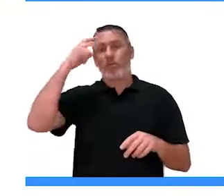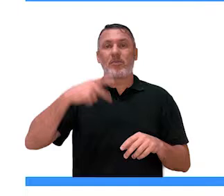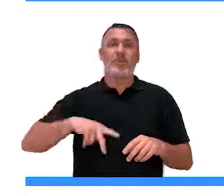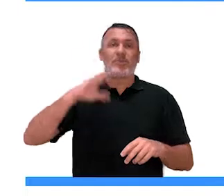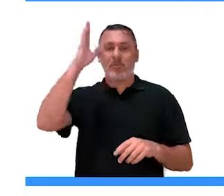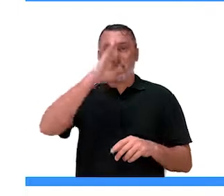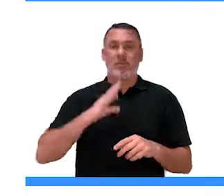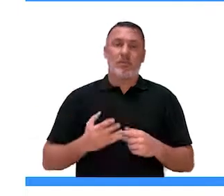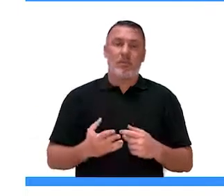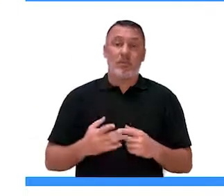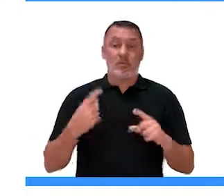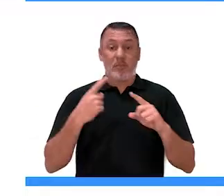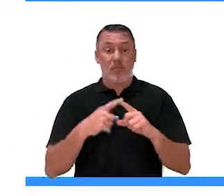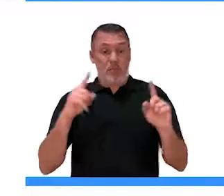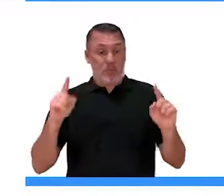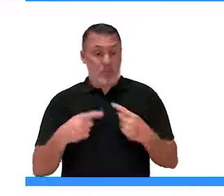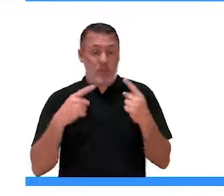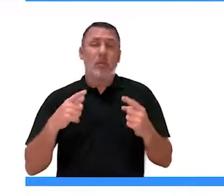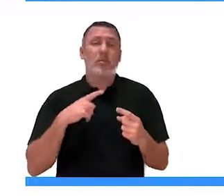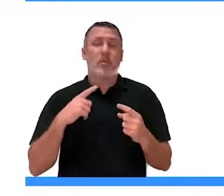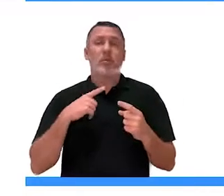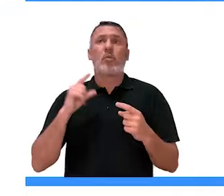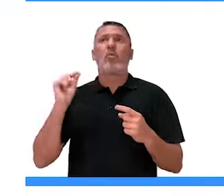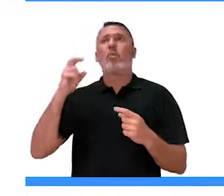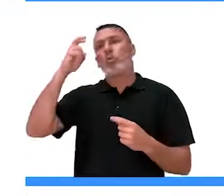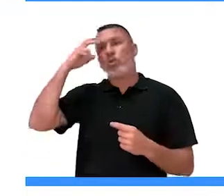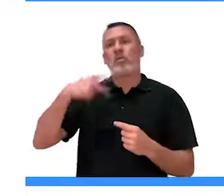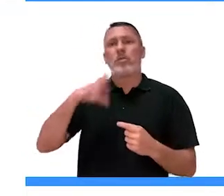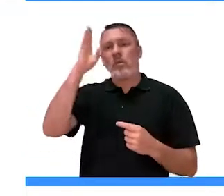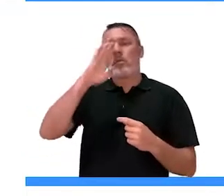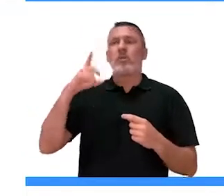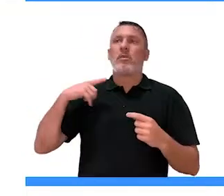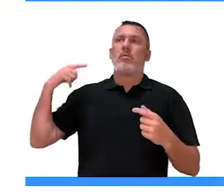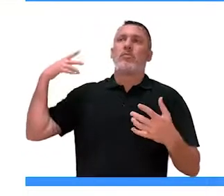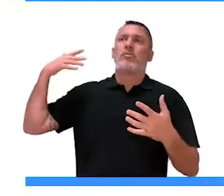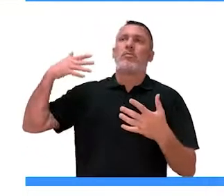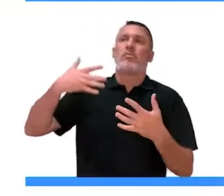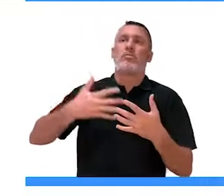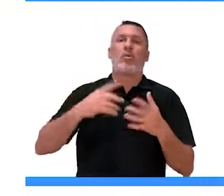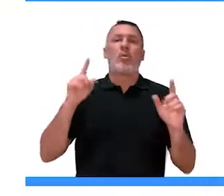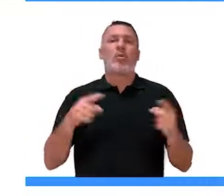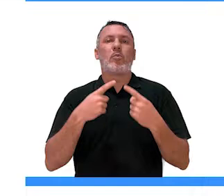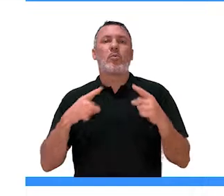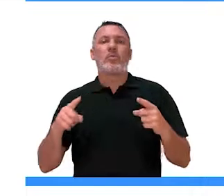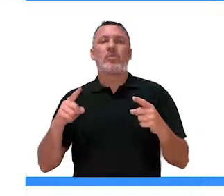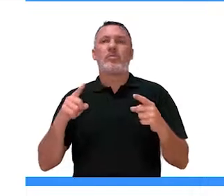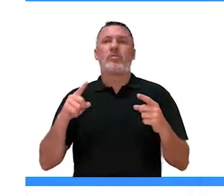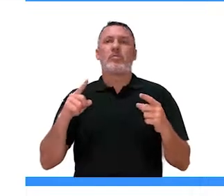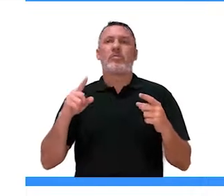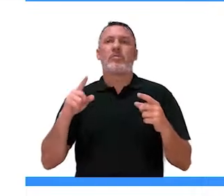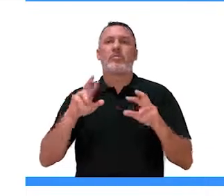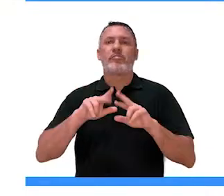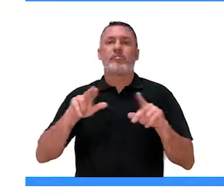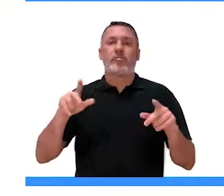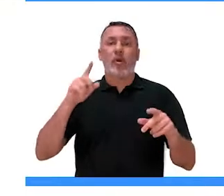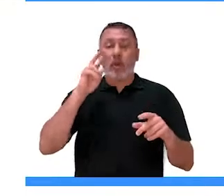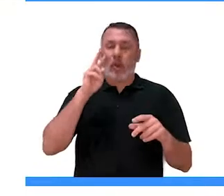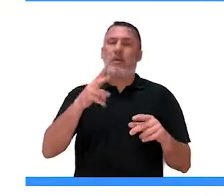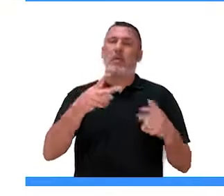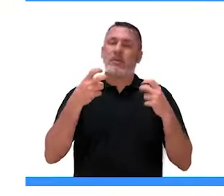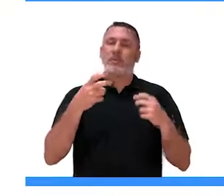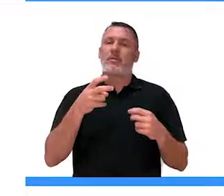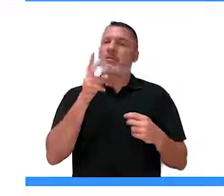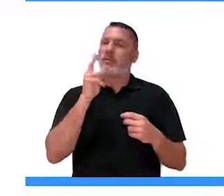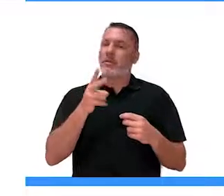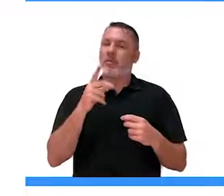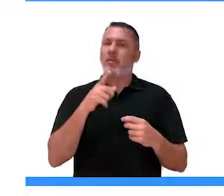música vai dialogar com todas as outras questões da cultura brasileira, né? Então, é isso que a gente